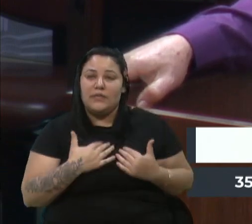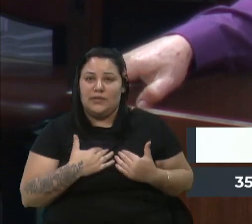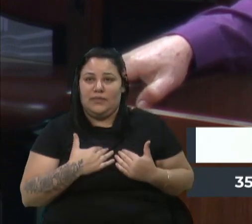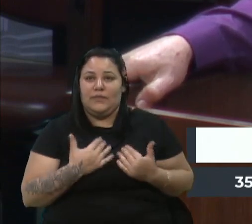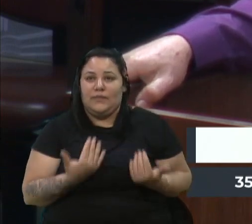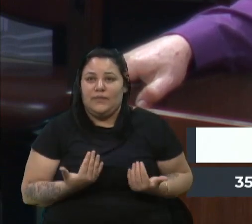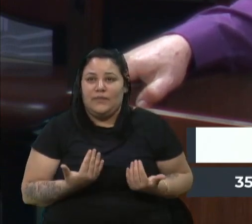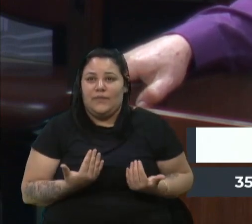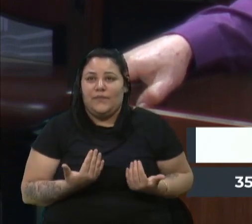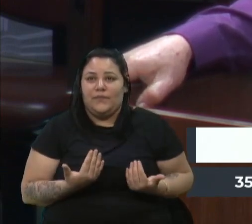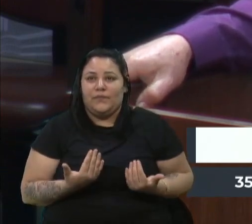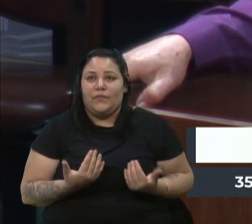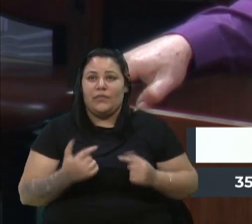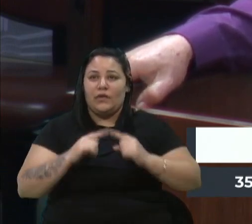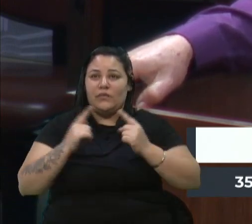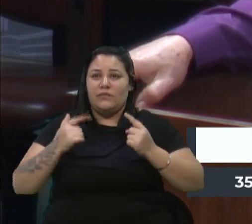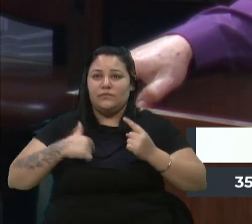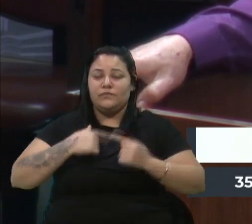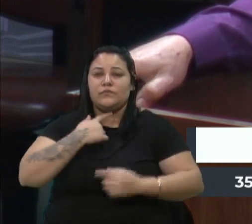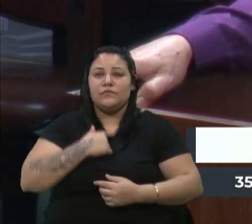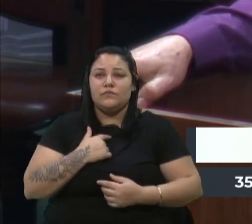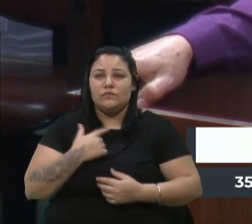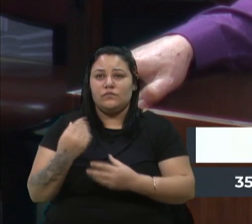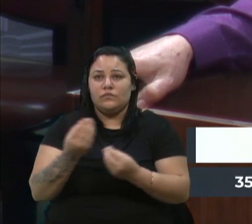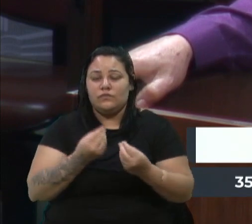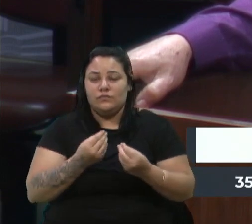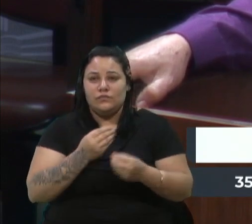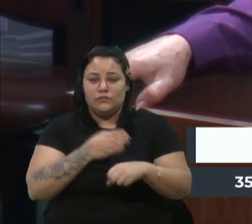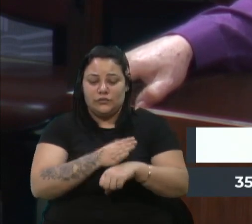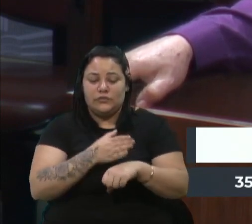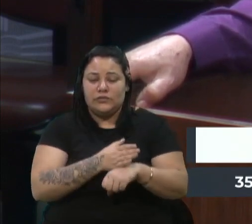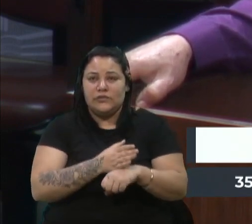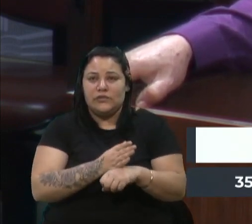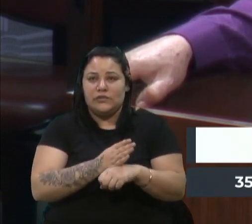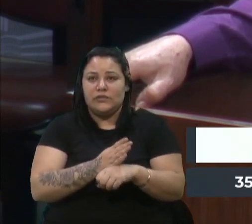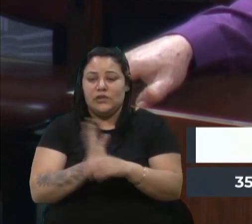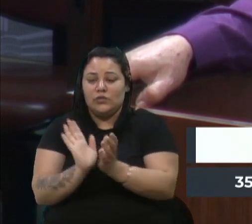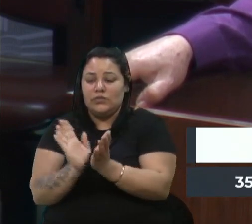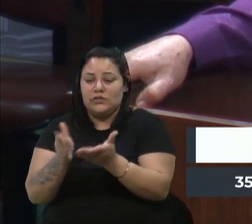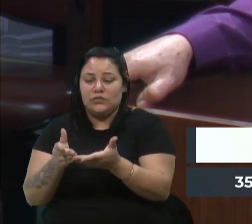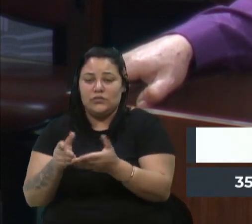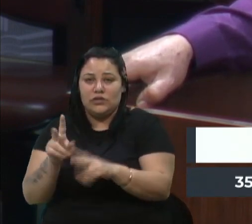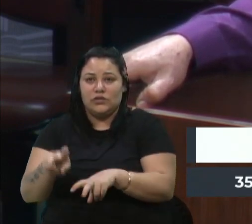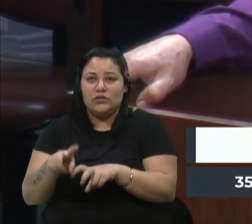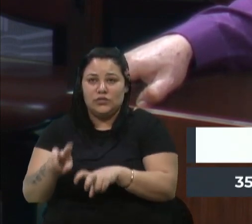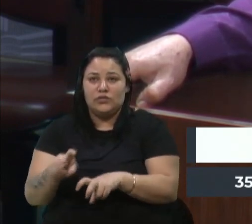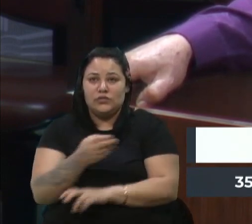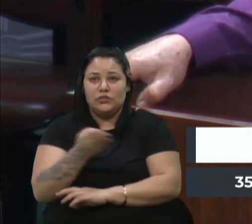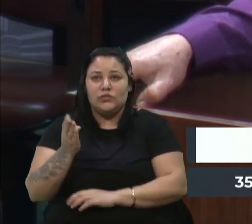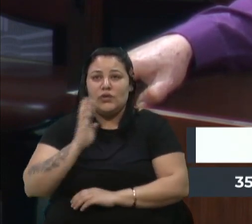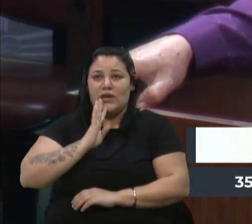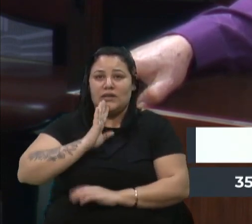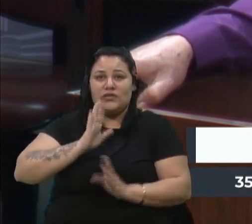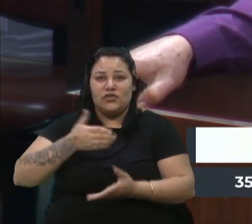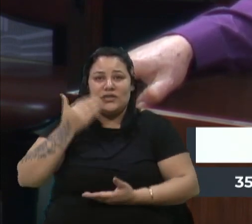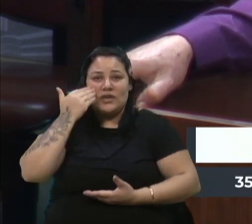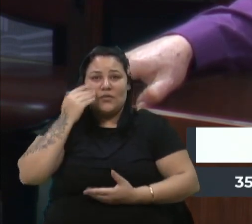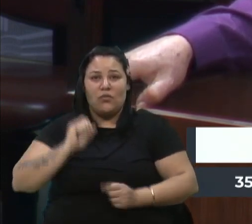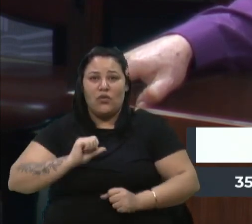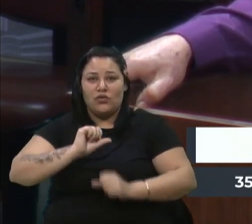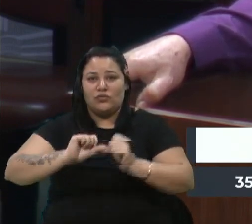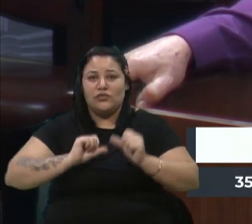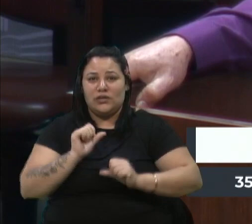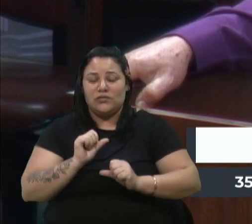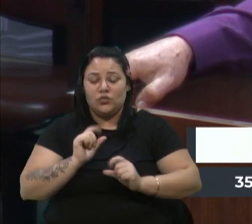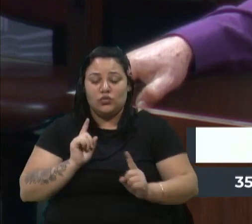muito de participar da Comissão de Agricultura no teu tempo, e tu é conhecedor, que isso possa mudar. O objetivo é